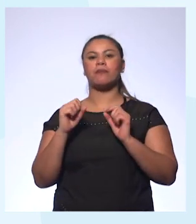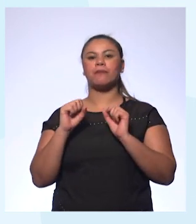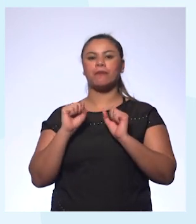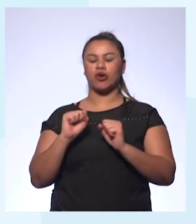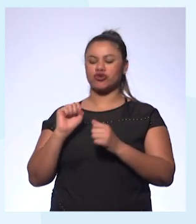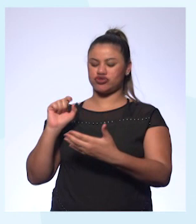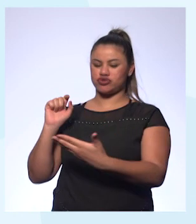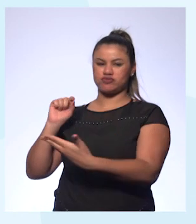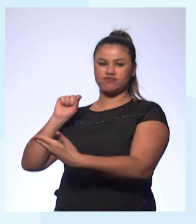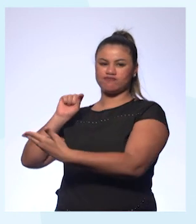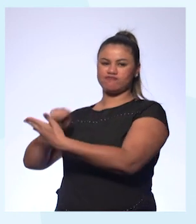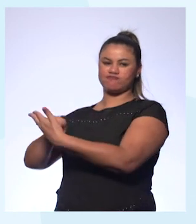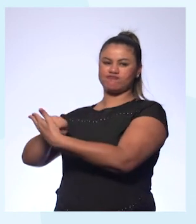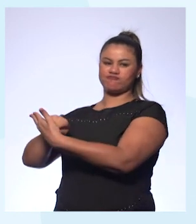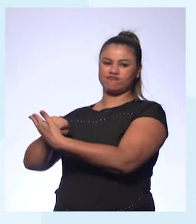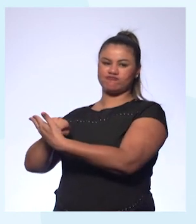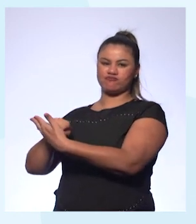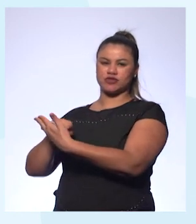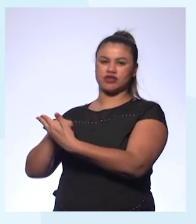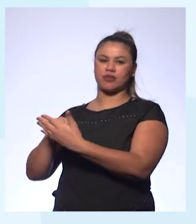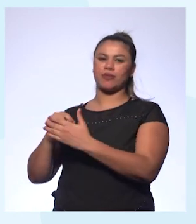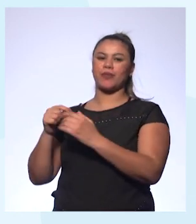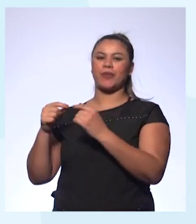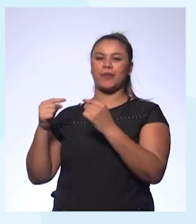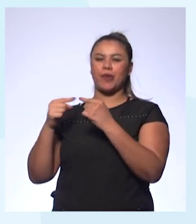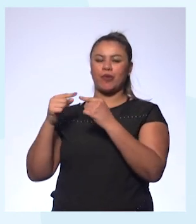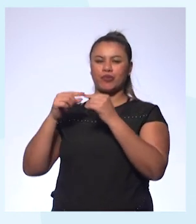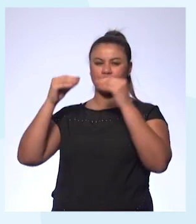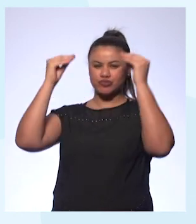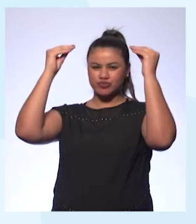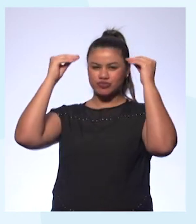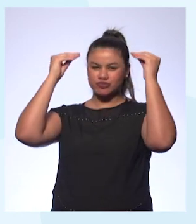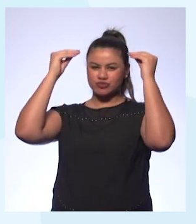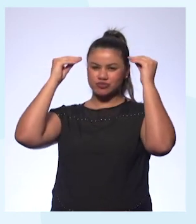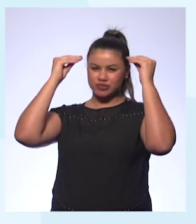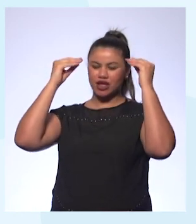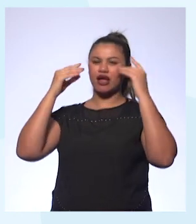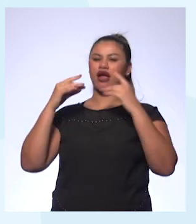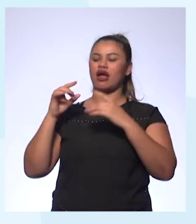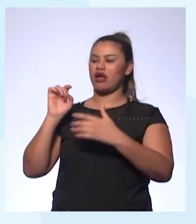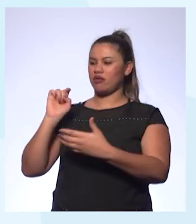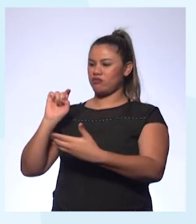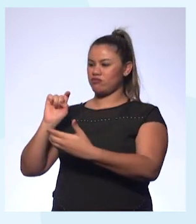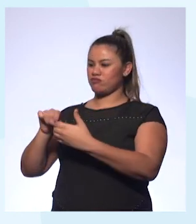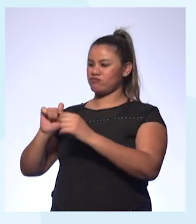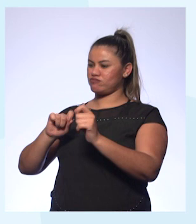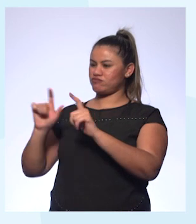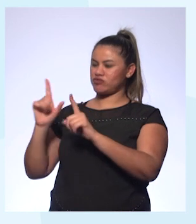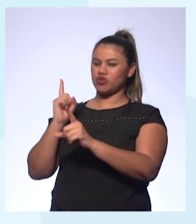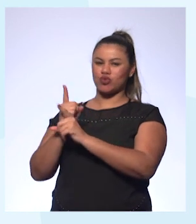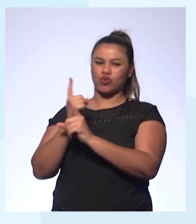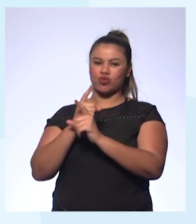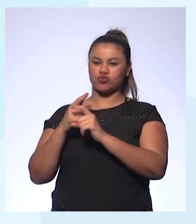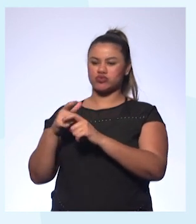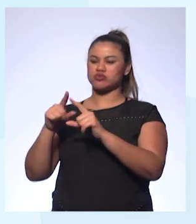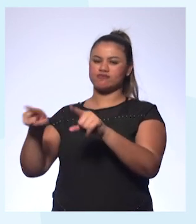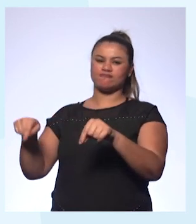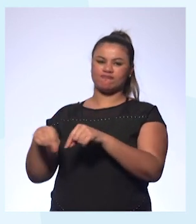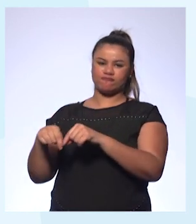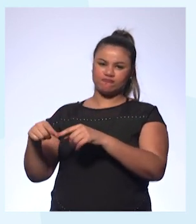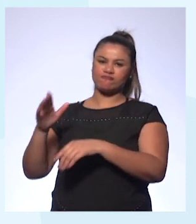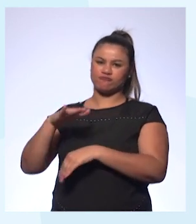clica no símbolo Zinho que tem do Chapéu de formatura E aí você consegue a turma se localizar os seus